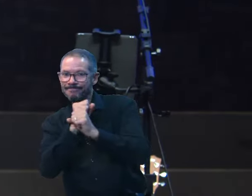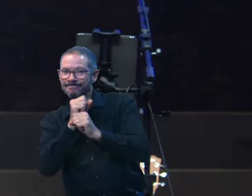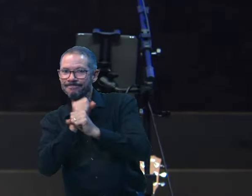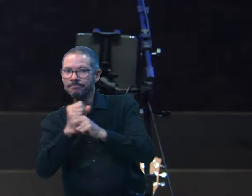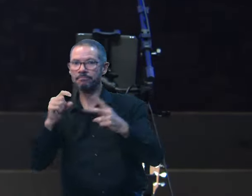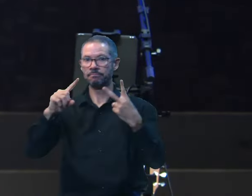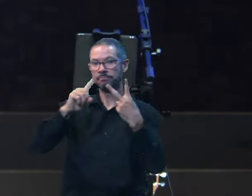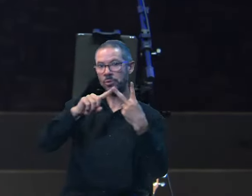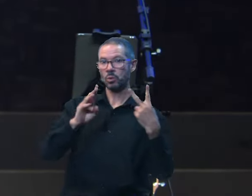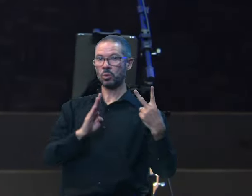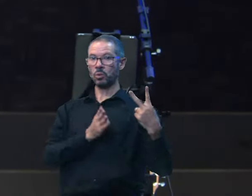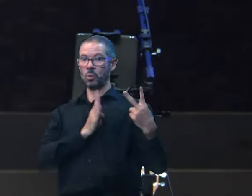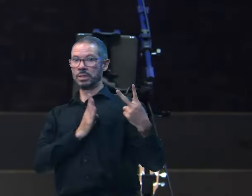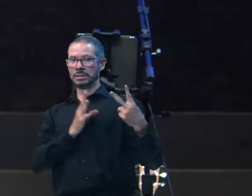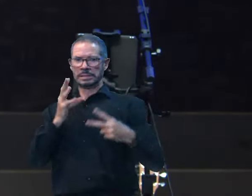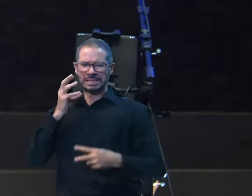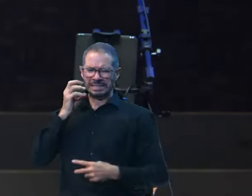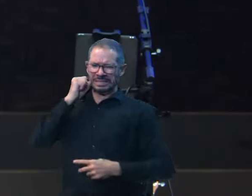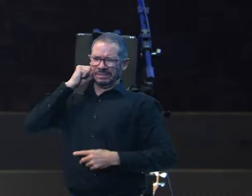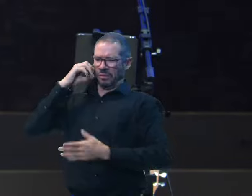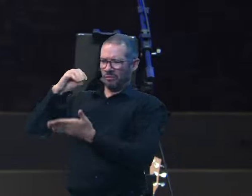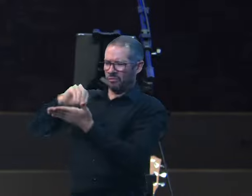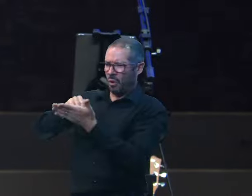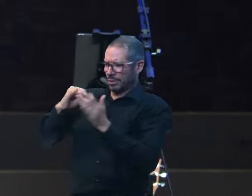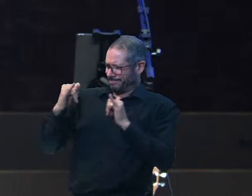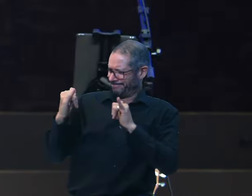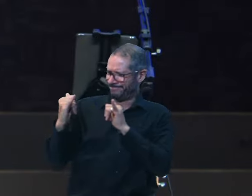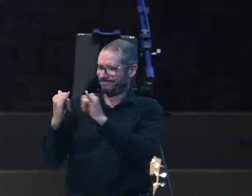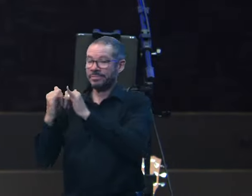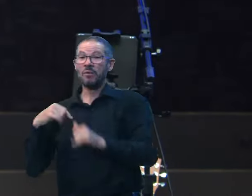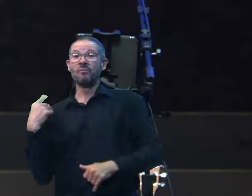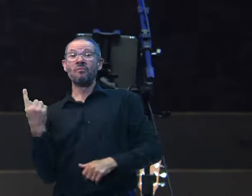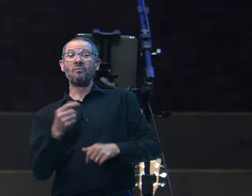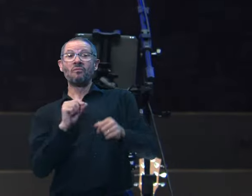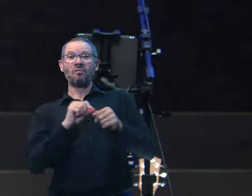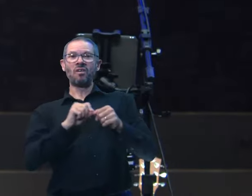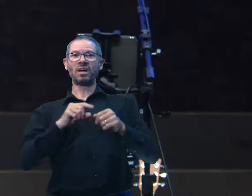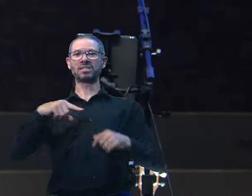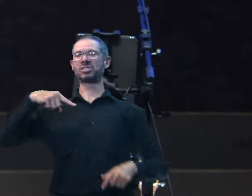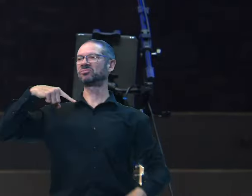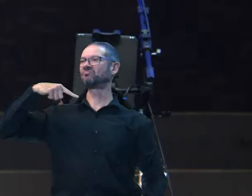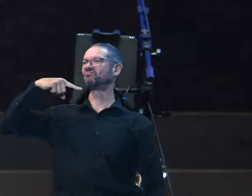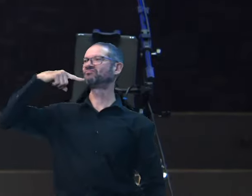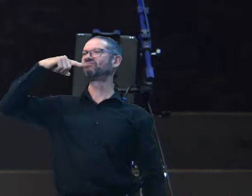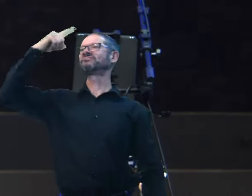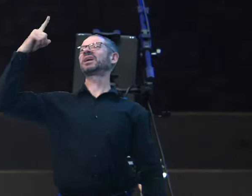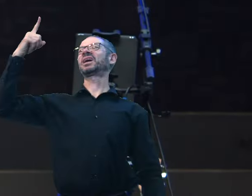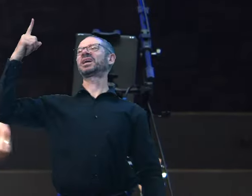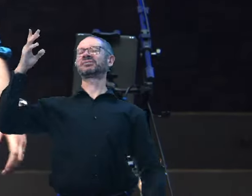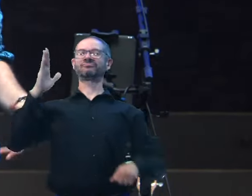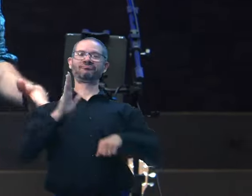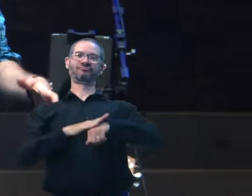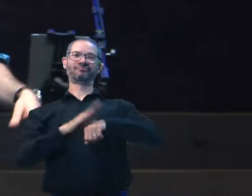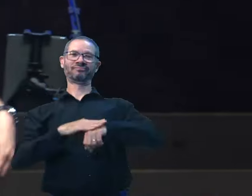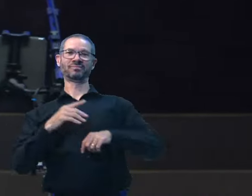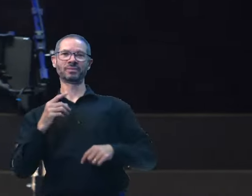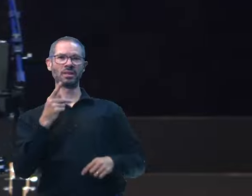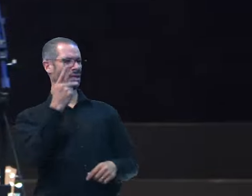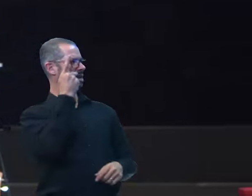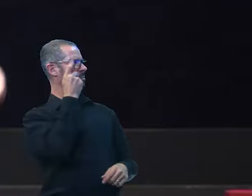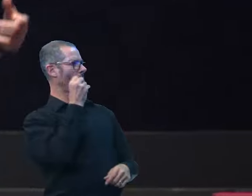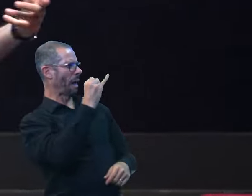Segundo lugar, o coração amargurado, a falta de perdão nos faz nos vangloriar dos nossos feitos. Ele vira para o pai e fala: